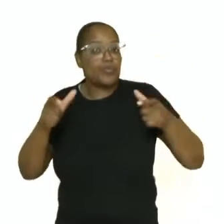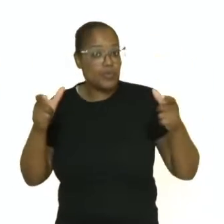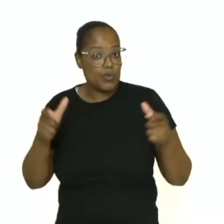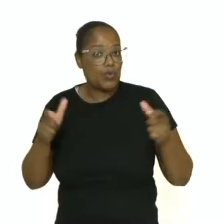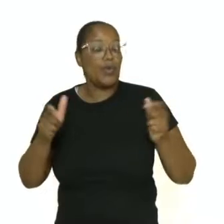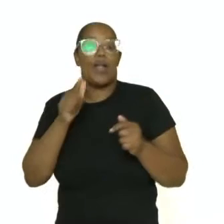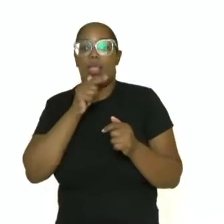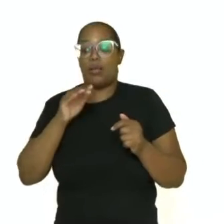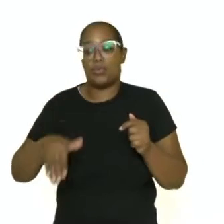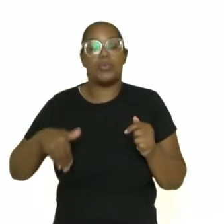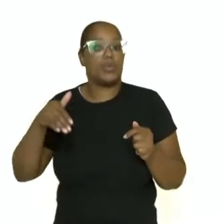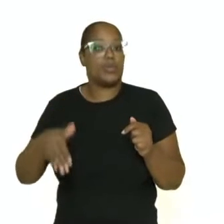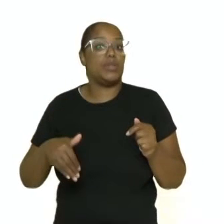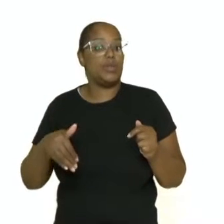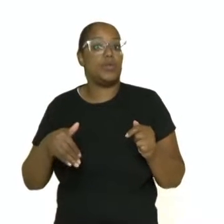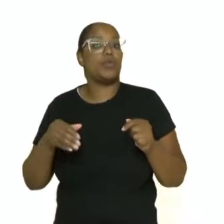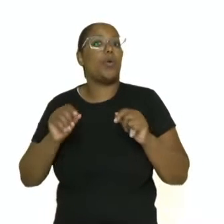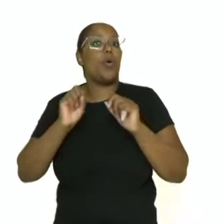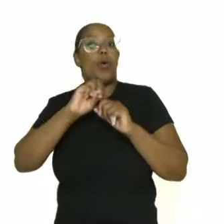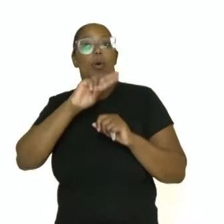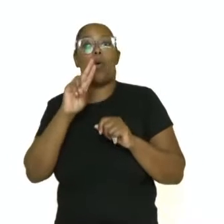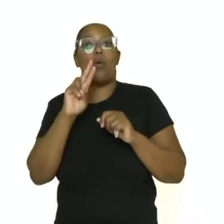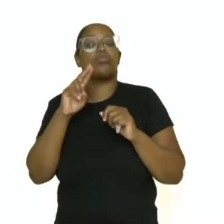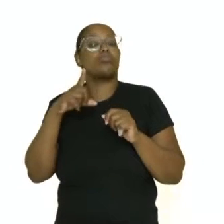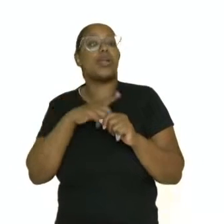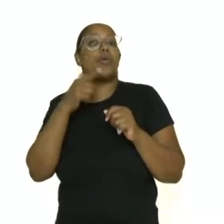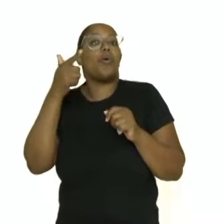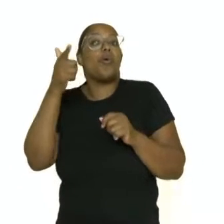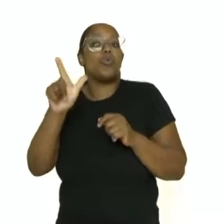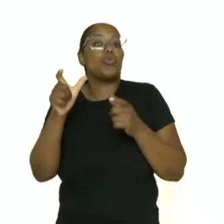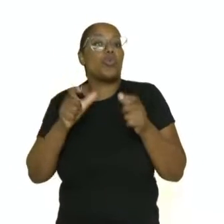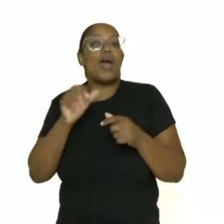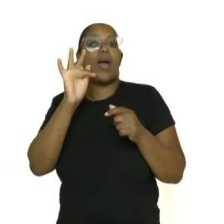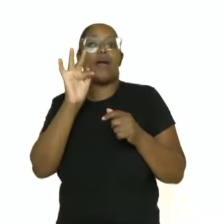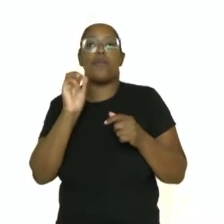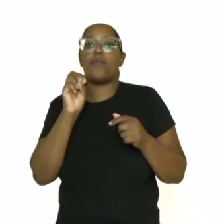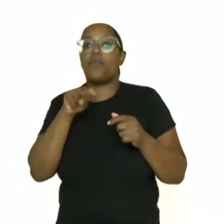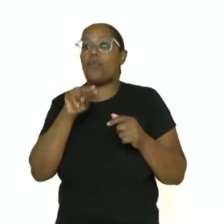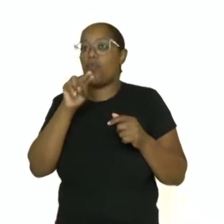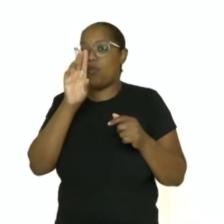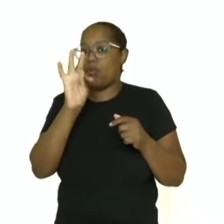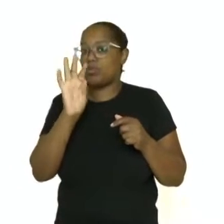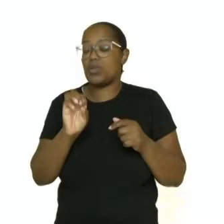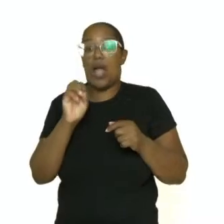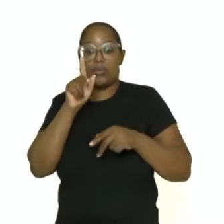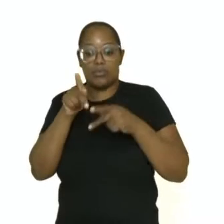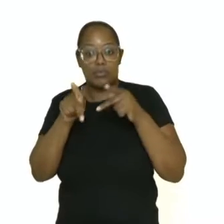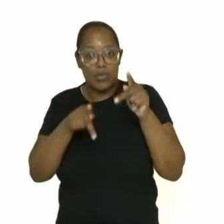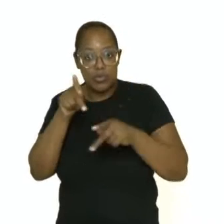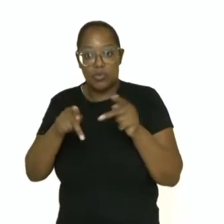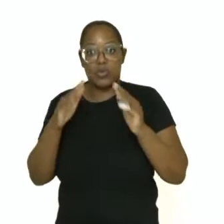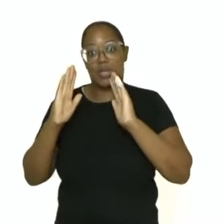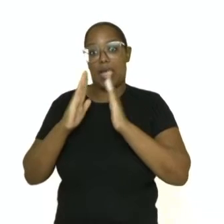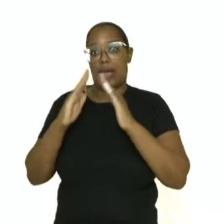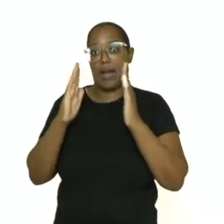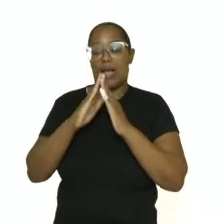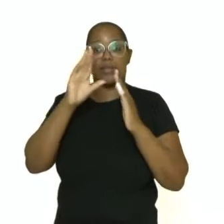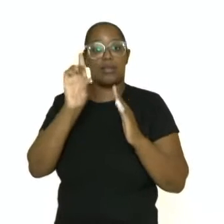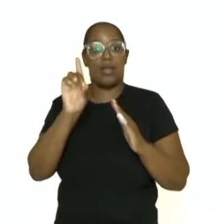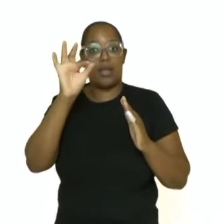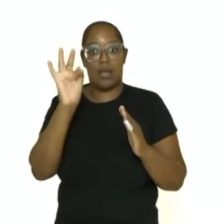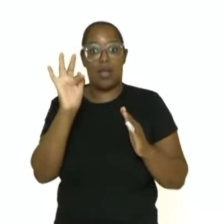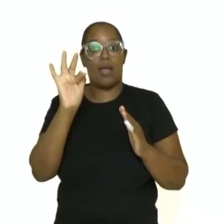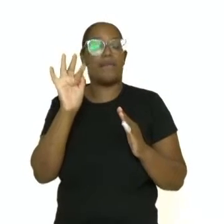atuais, ou mesmo que acrescentem novas fontes, os moradores do Distrito Federal poderão voltar ao consumo